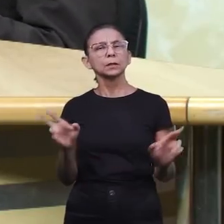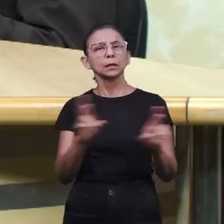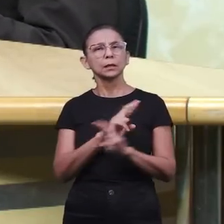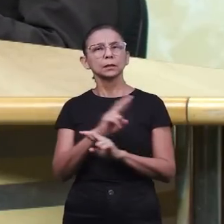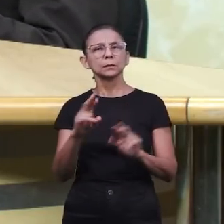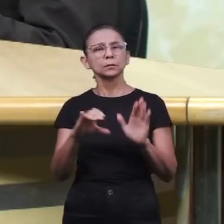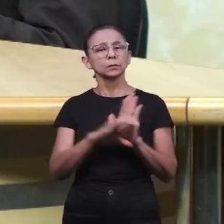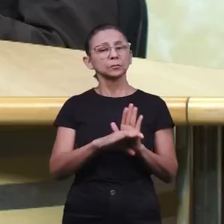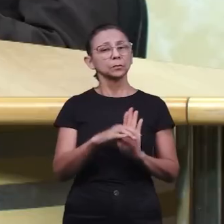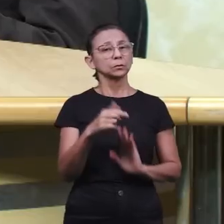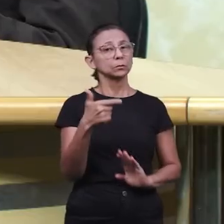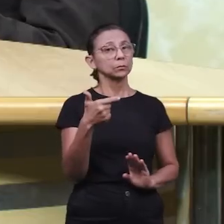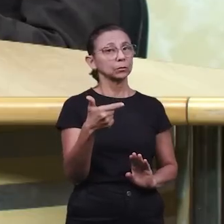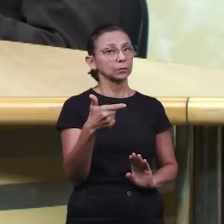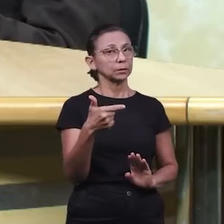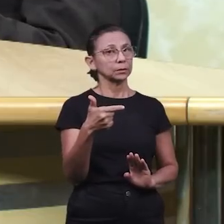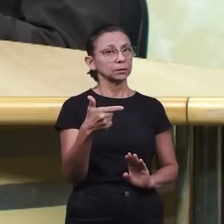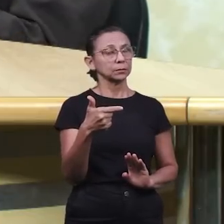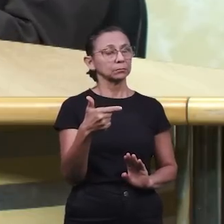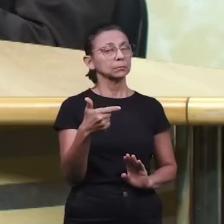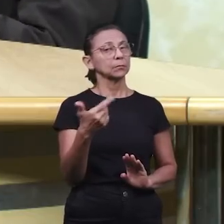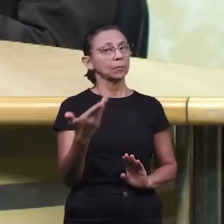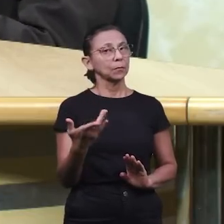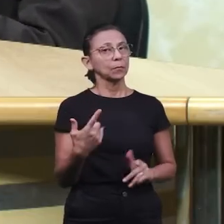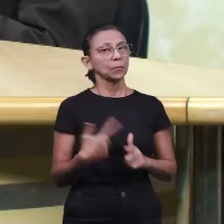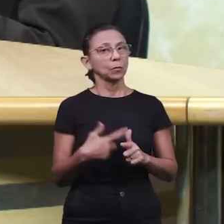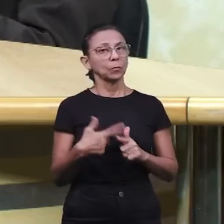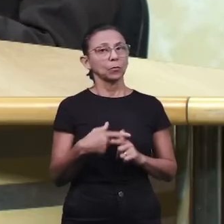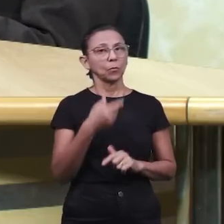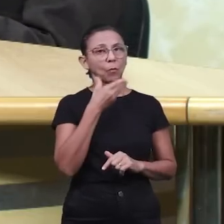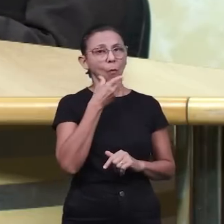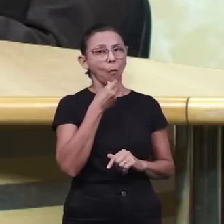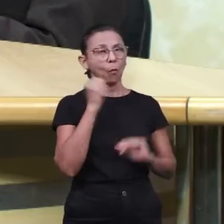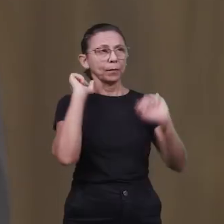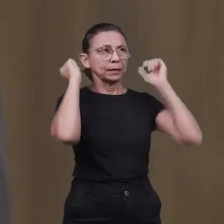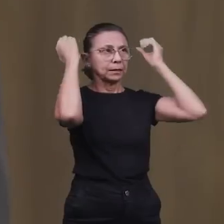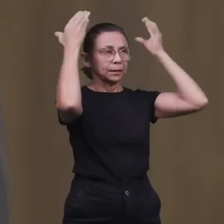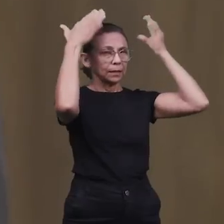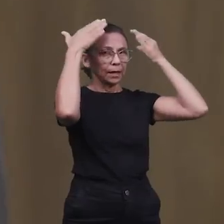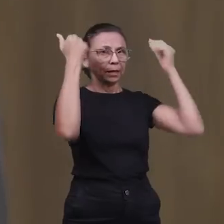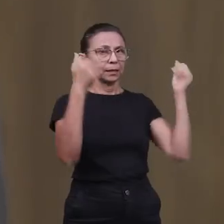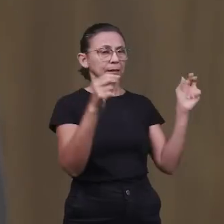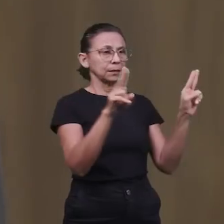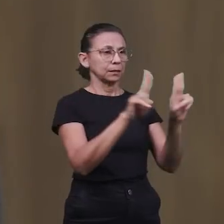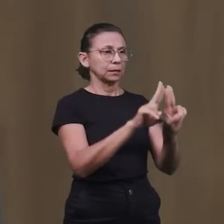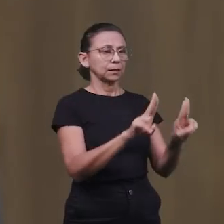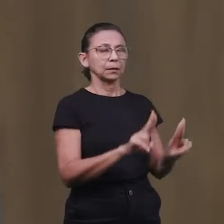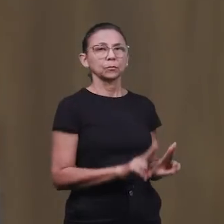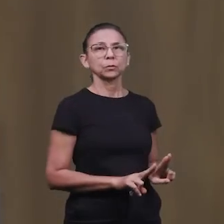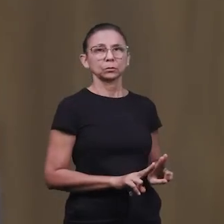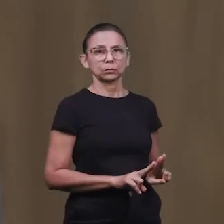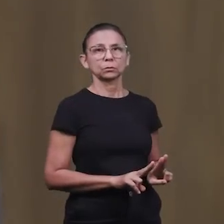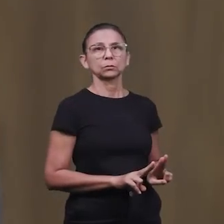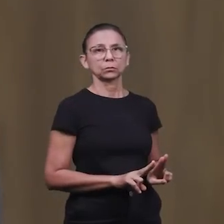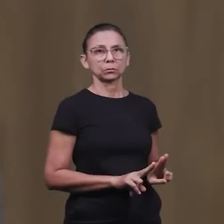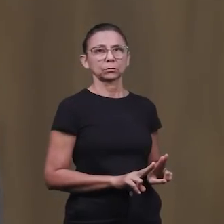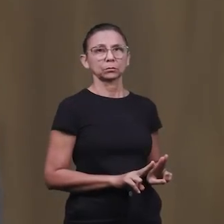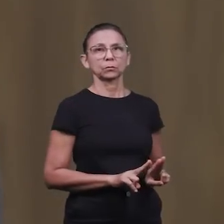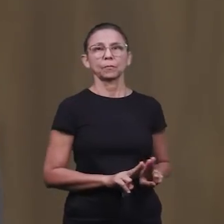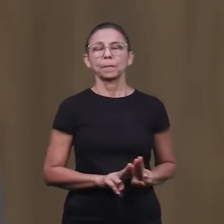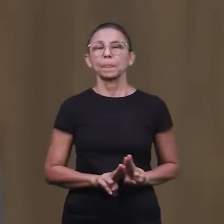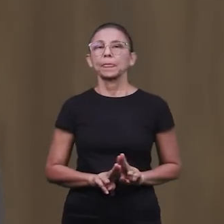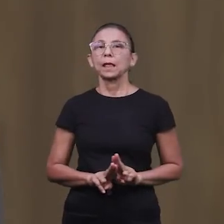2, porque Nabucodonosor ele fez uma estátua de